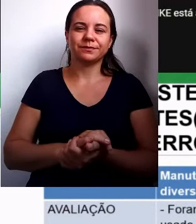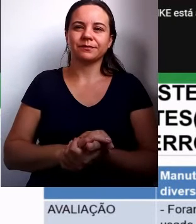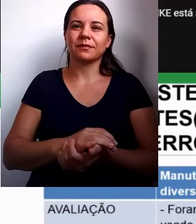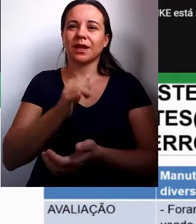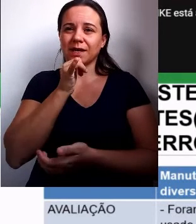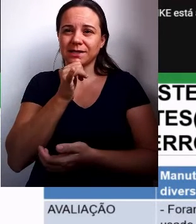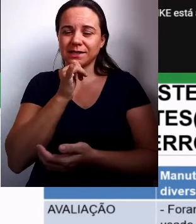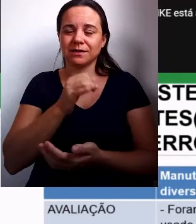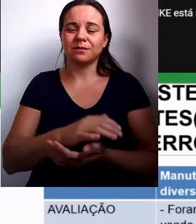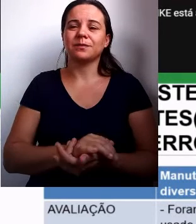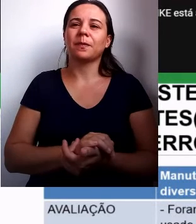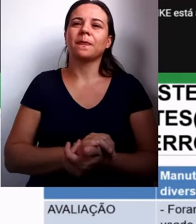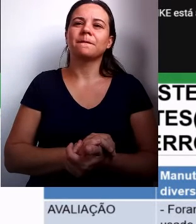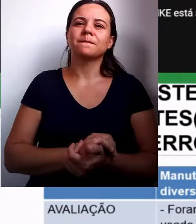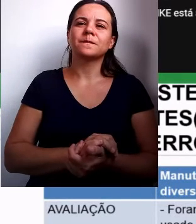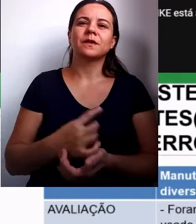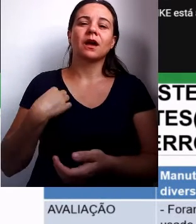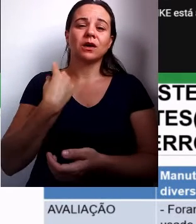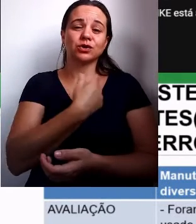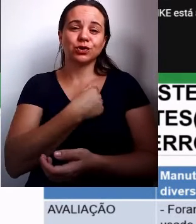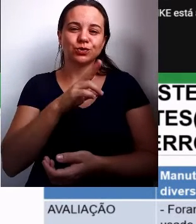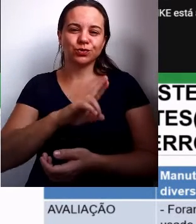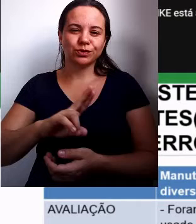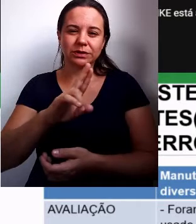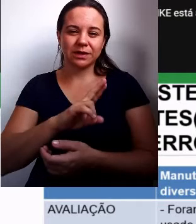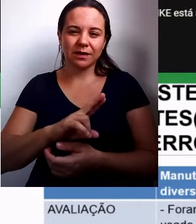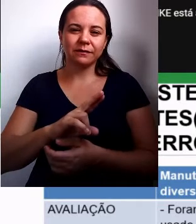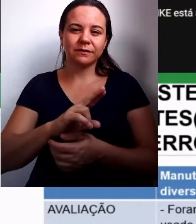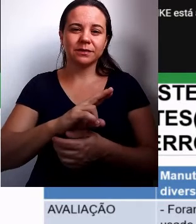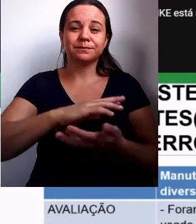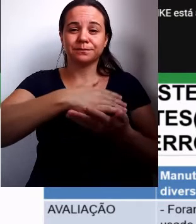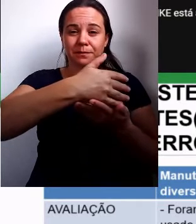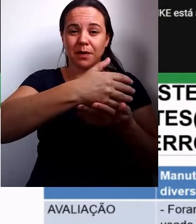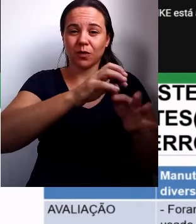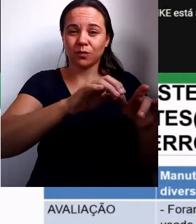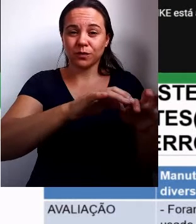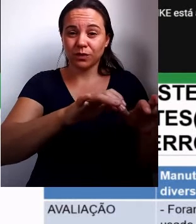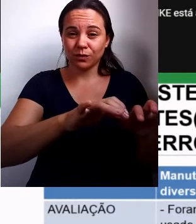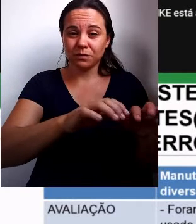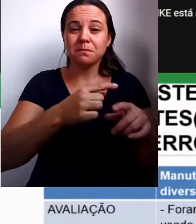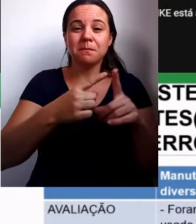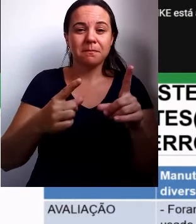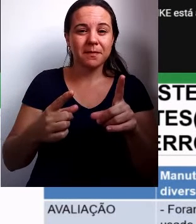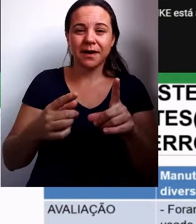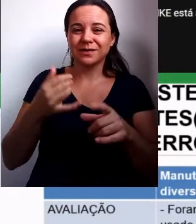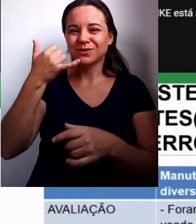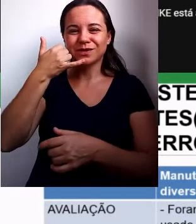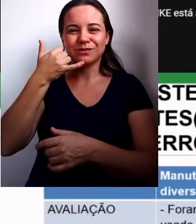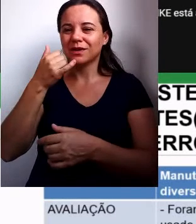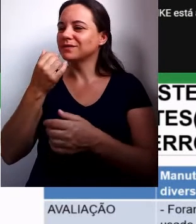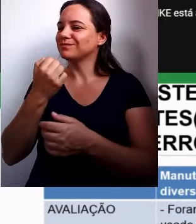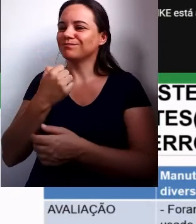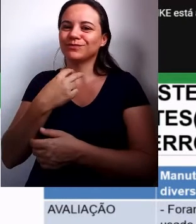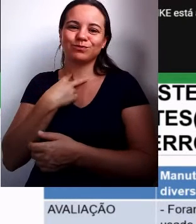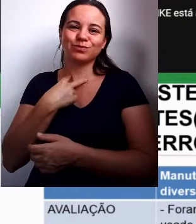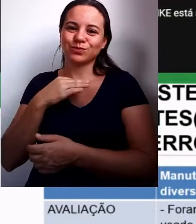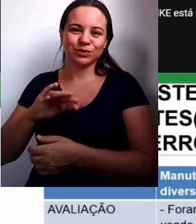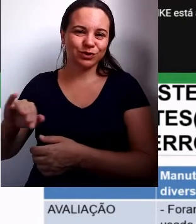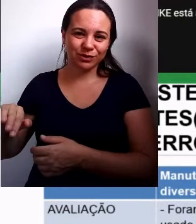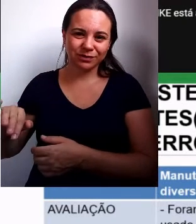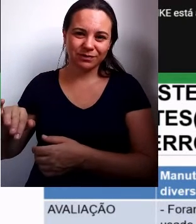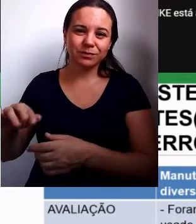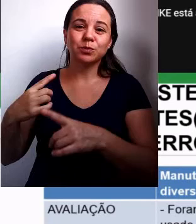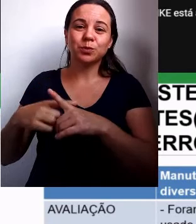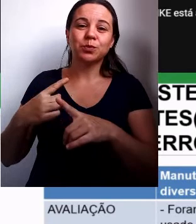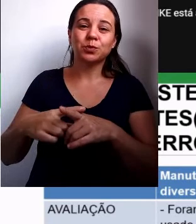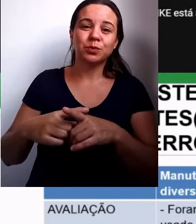para PC, para computador pessoal, ele não se aplicava para celular porque ele ficava bastante lento e consumia muito